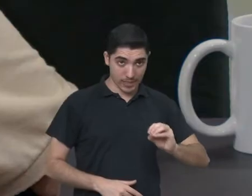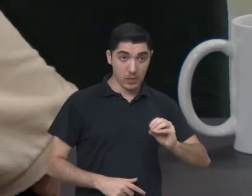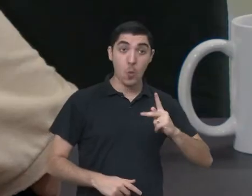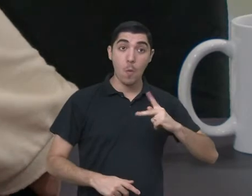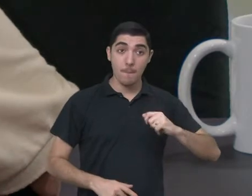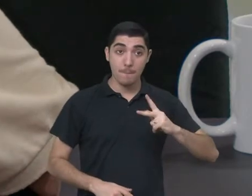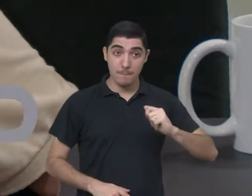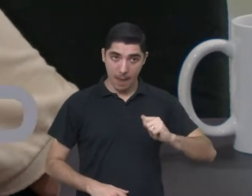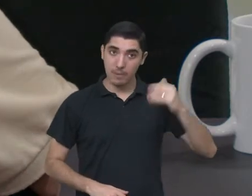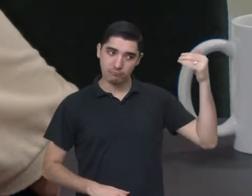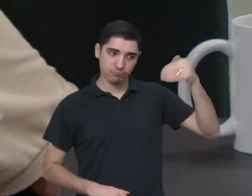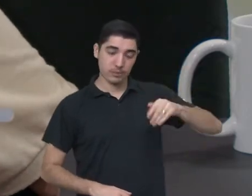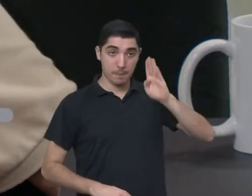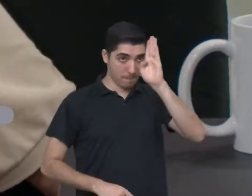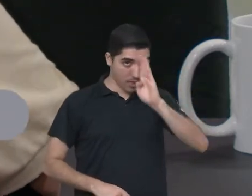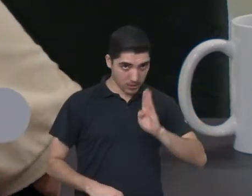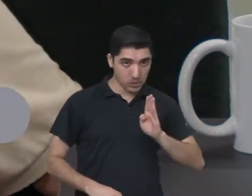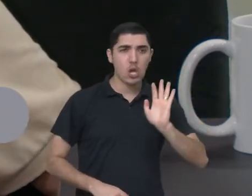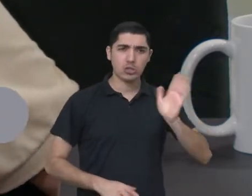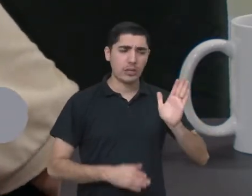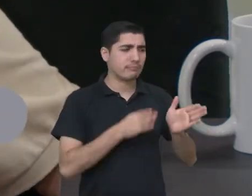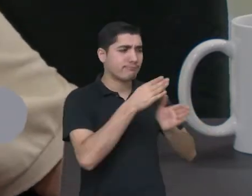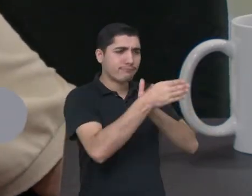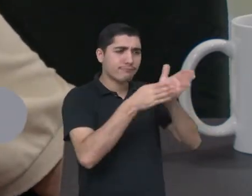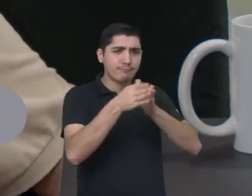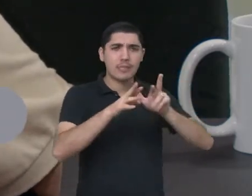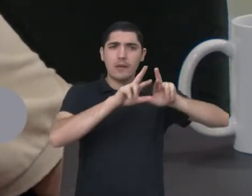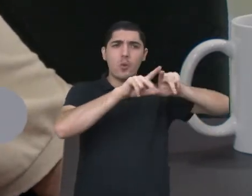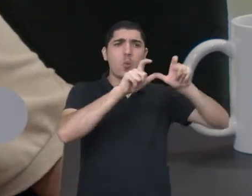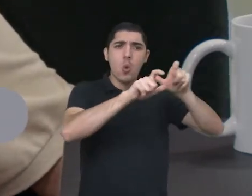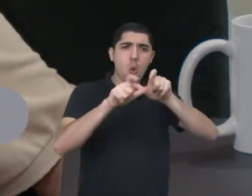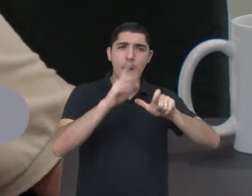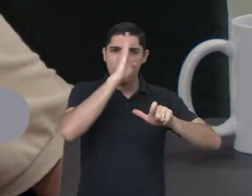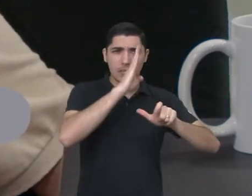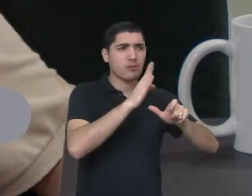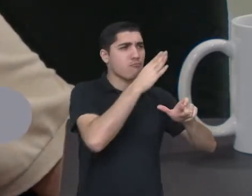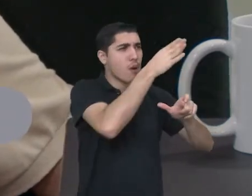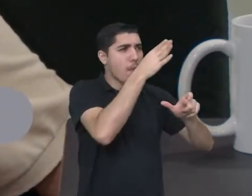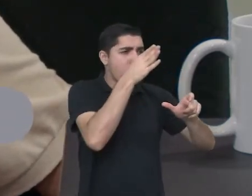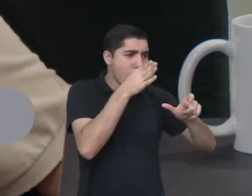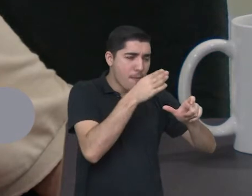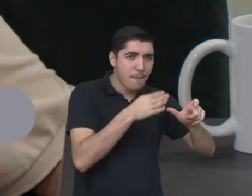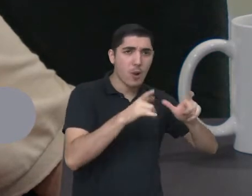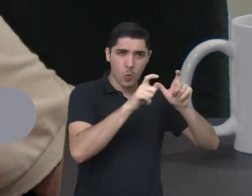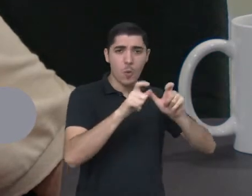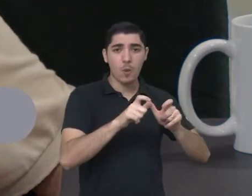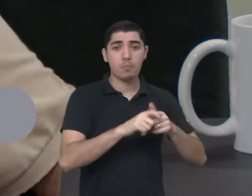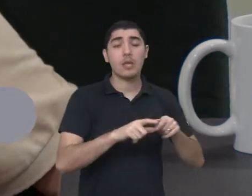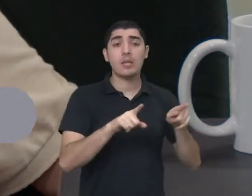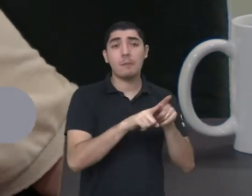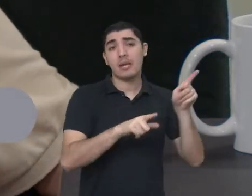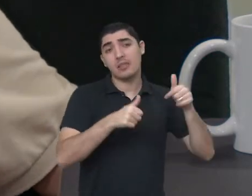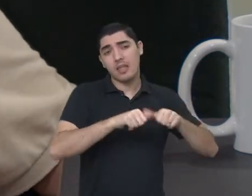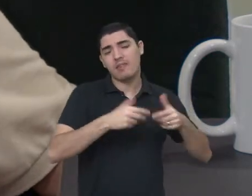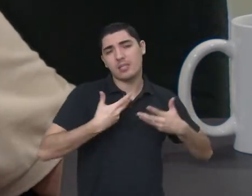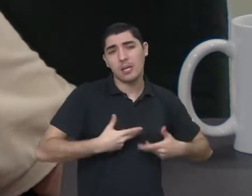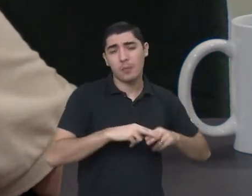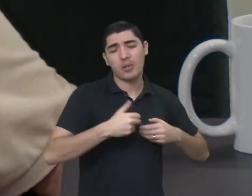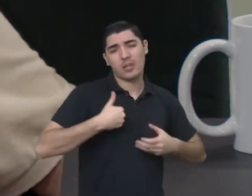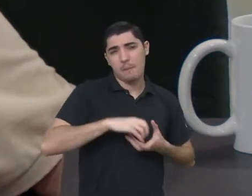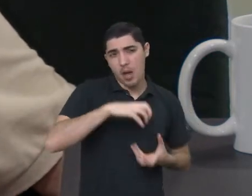é que está o jogo e tal. Seguinte, outra coisa. Essa parada de rádio e tal, você já passou algum sufoco no ar? Tipo assim, falou